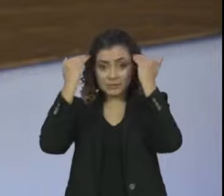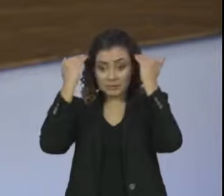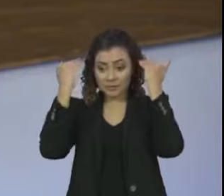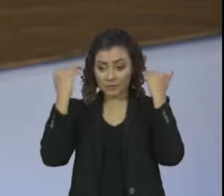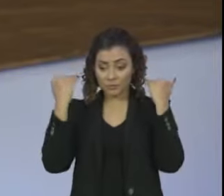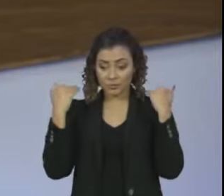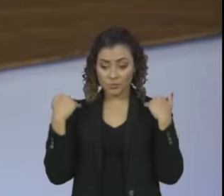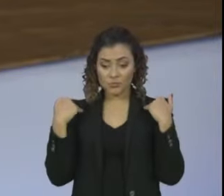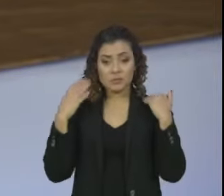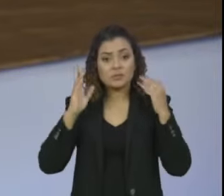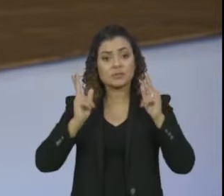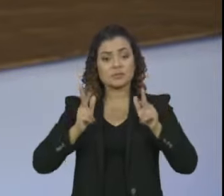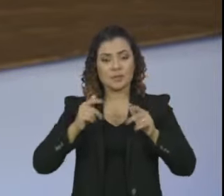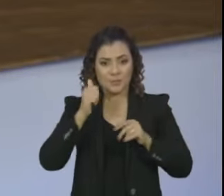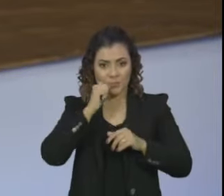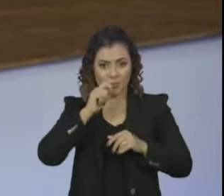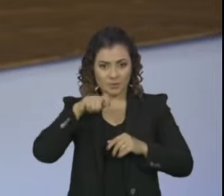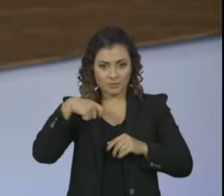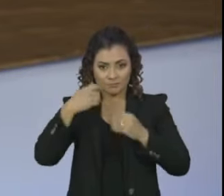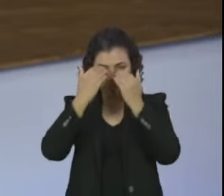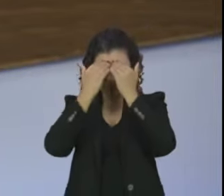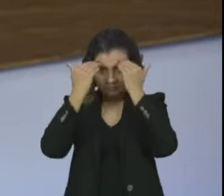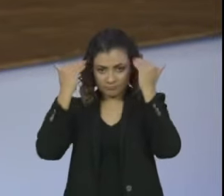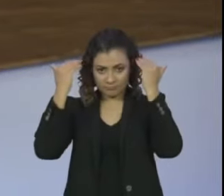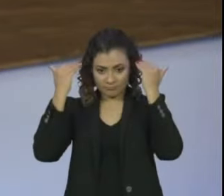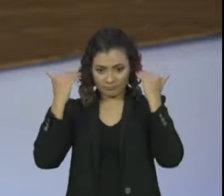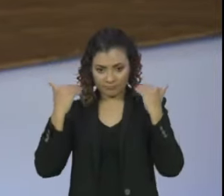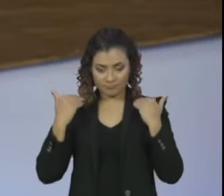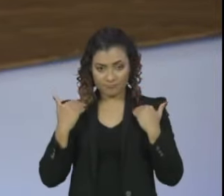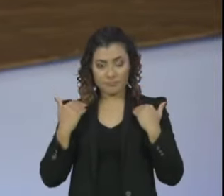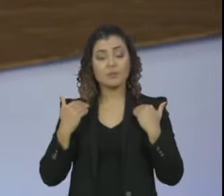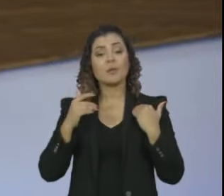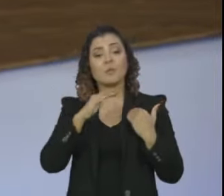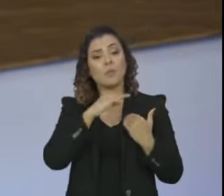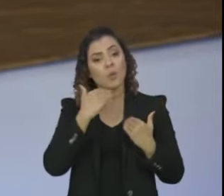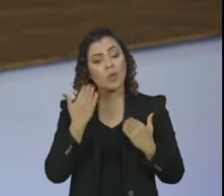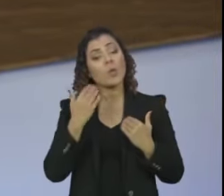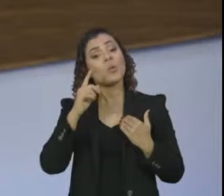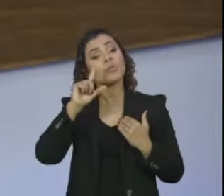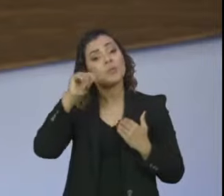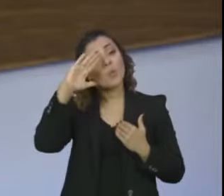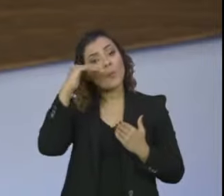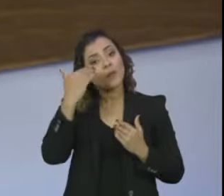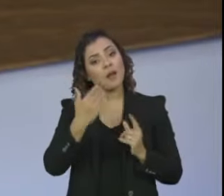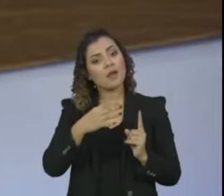é essa foi a grande virtude erótica dela o